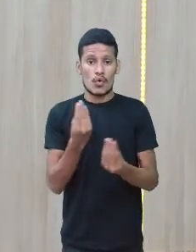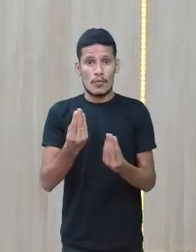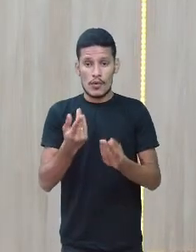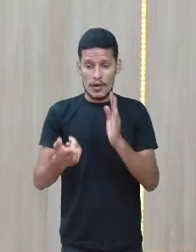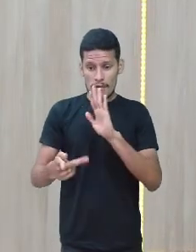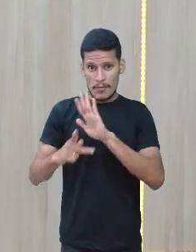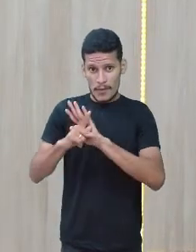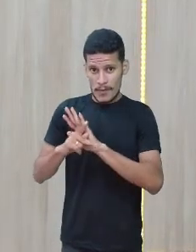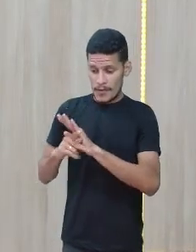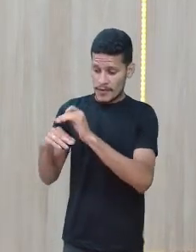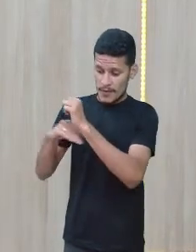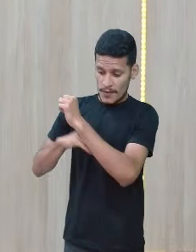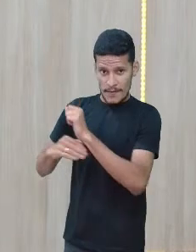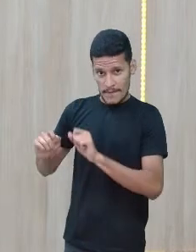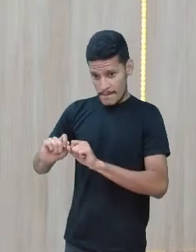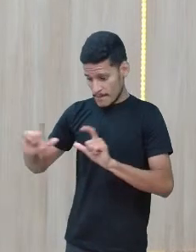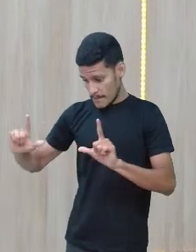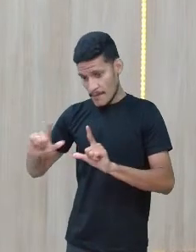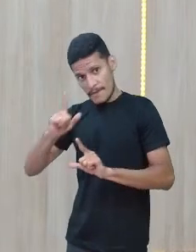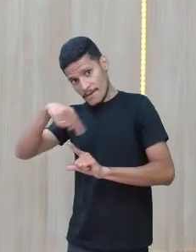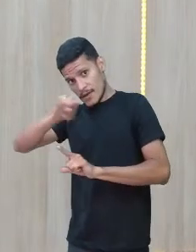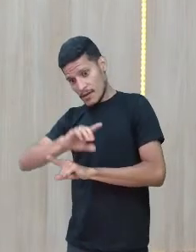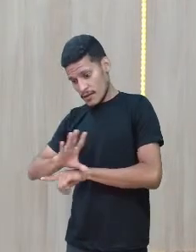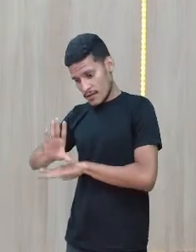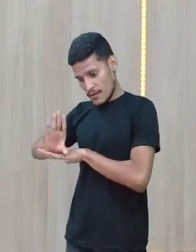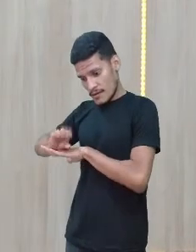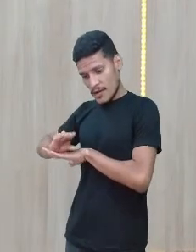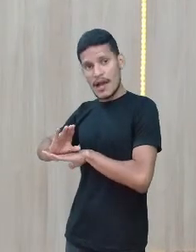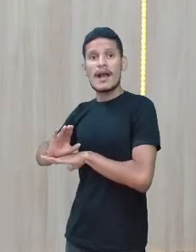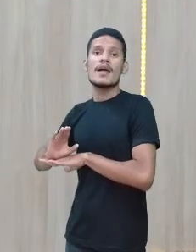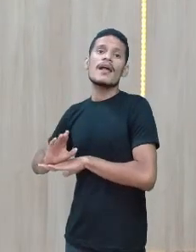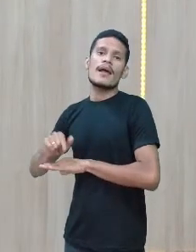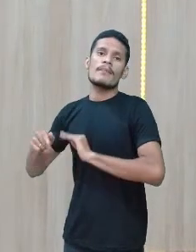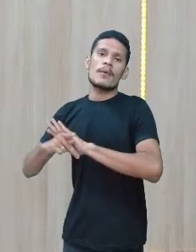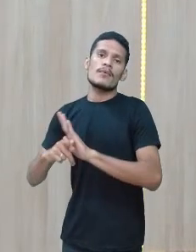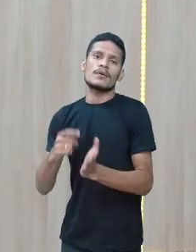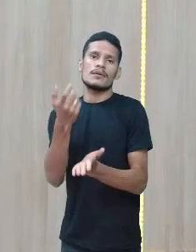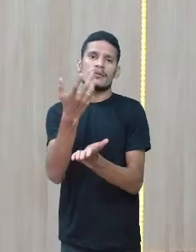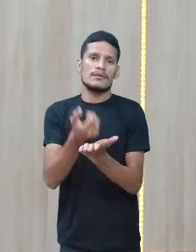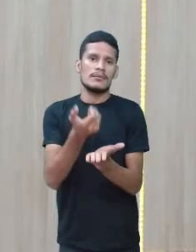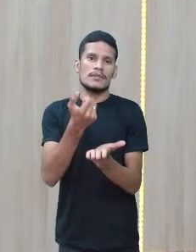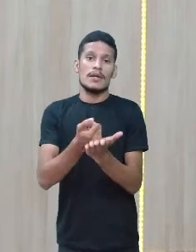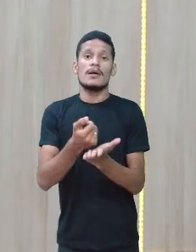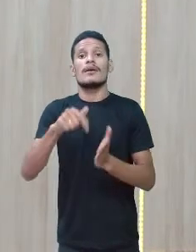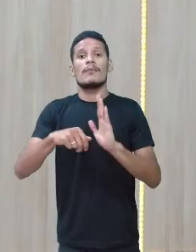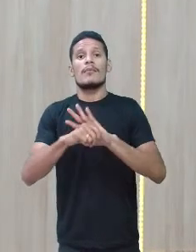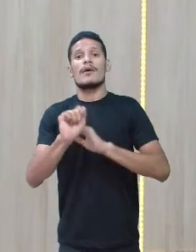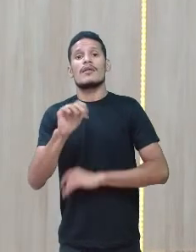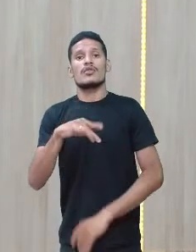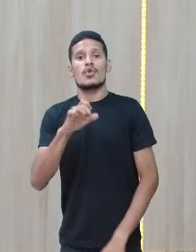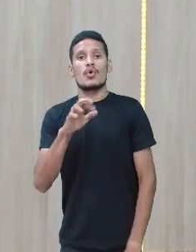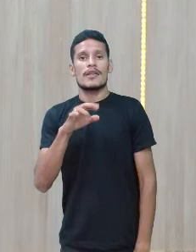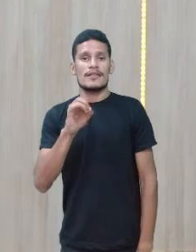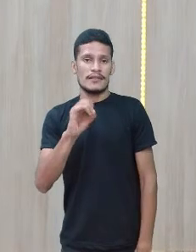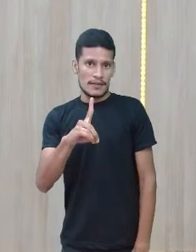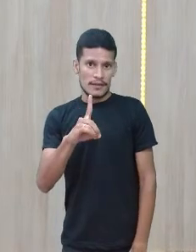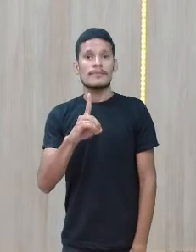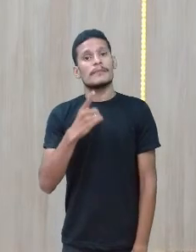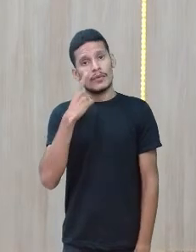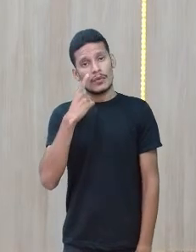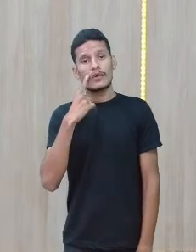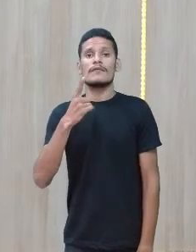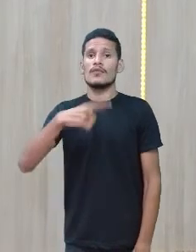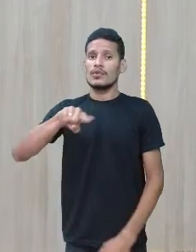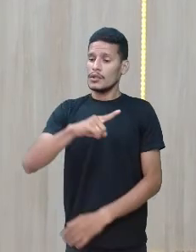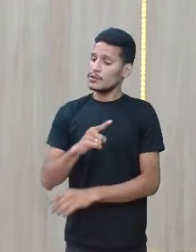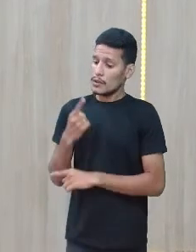um QR Code para você que tem um celular Android, Então, se o sistema do seu celular é Android, pega a câmera, aponta aí para